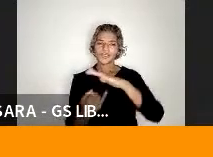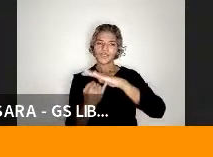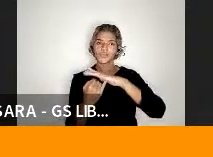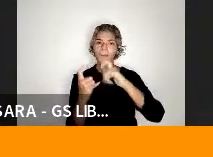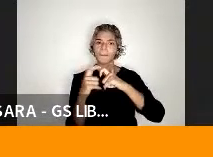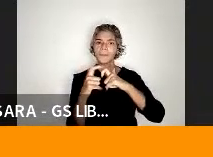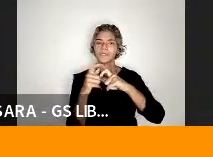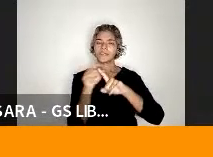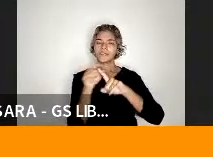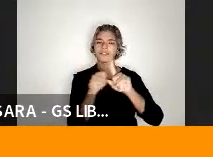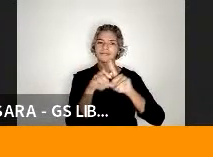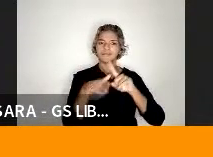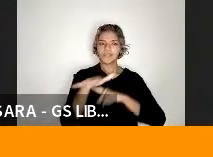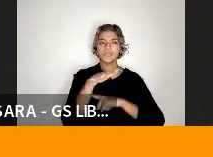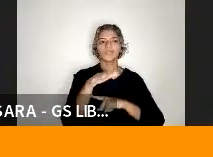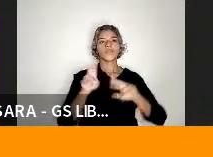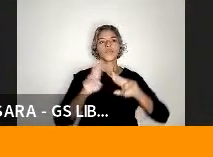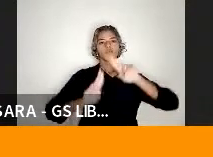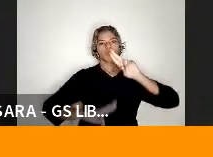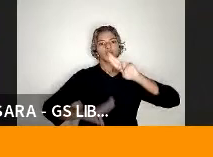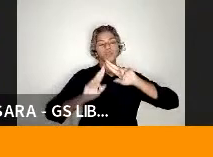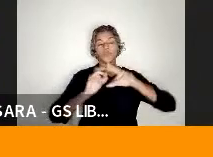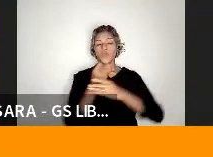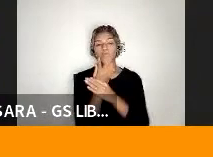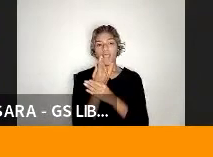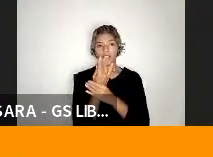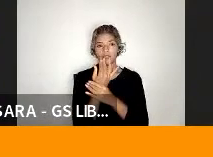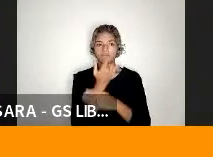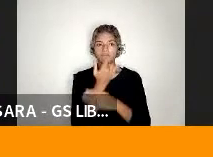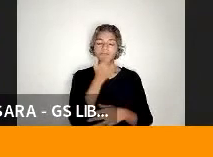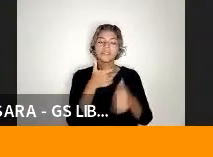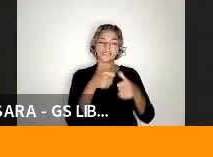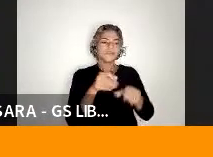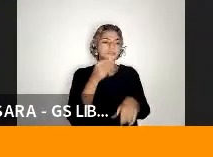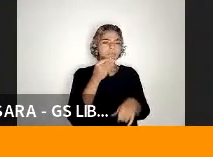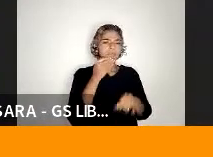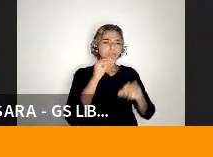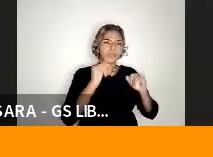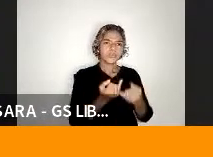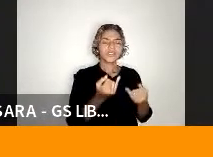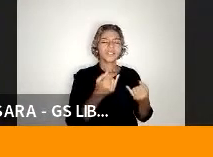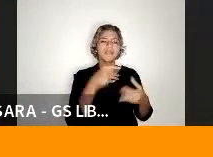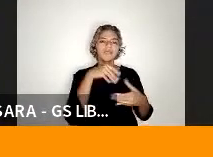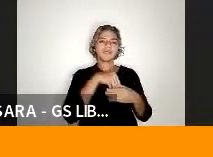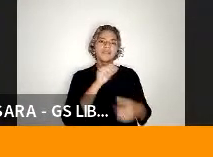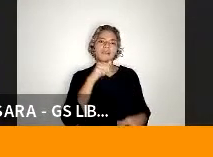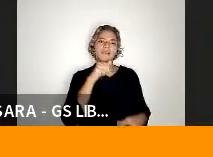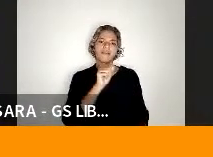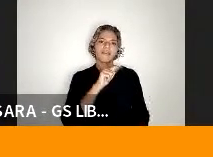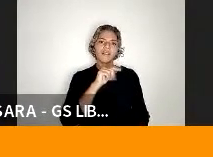aí de, junto com a Ana Lúcia e tantas outras pessoas, discutir integralidade no contexto da saúde.